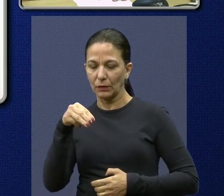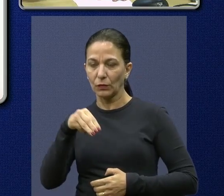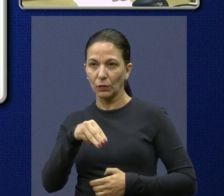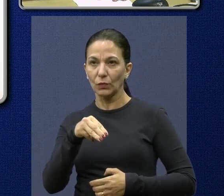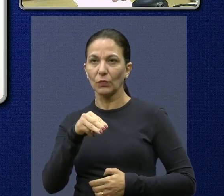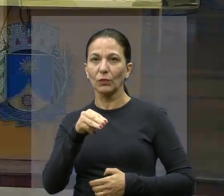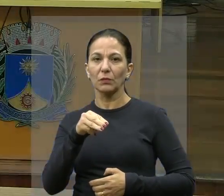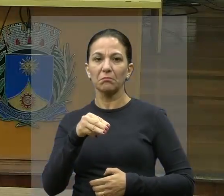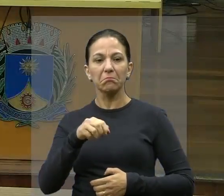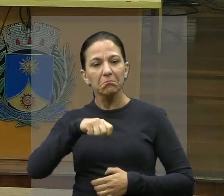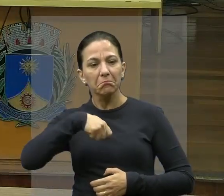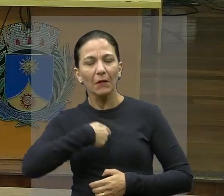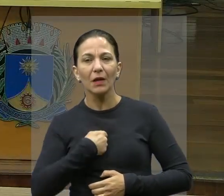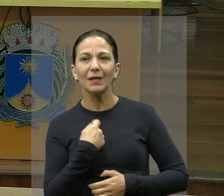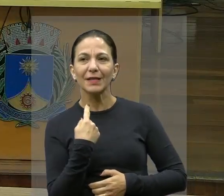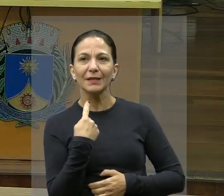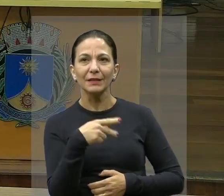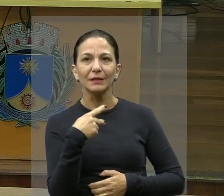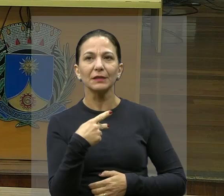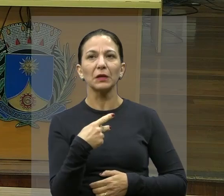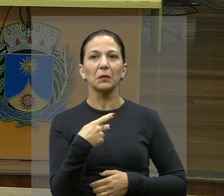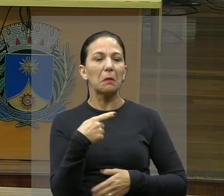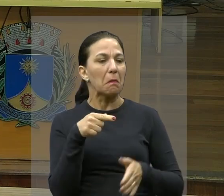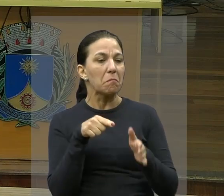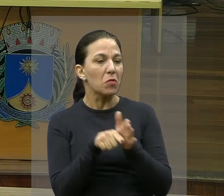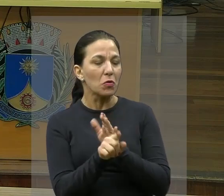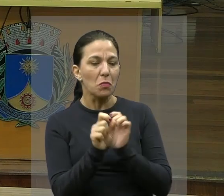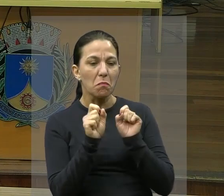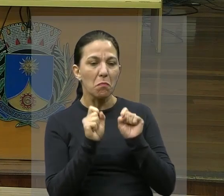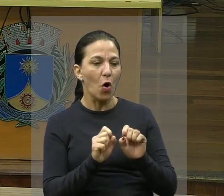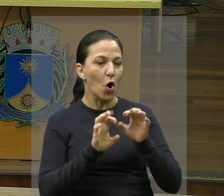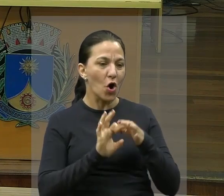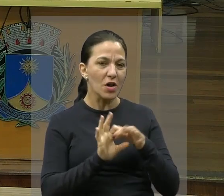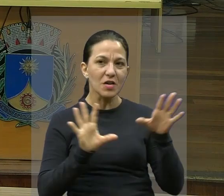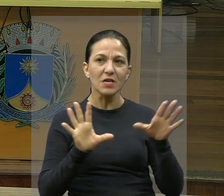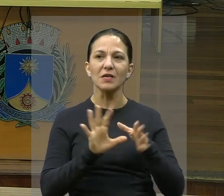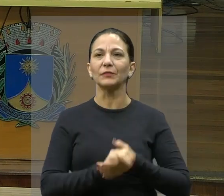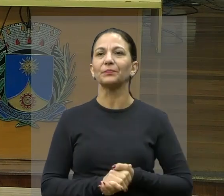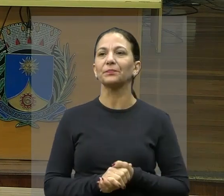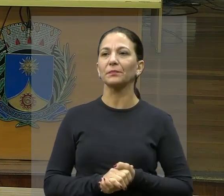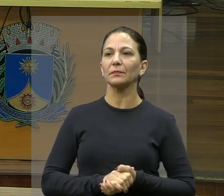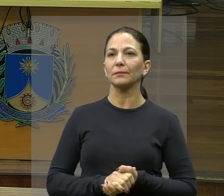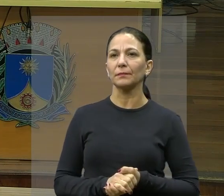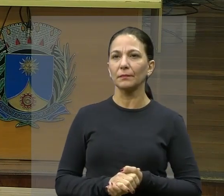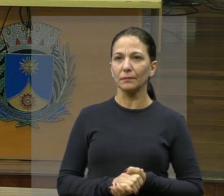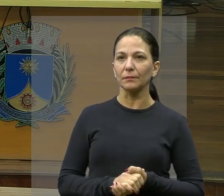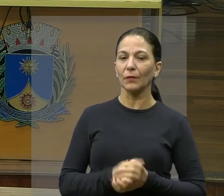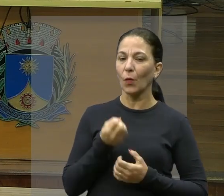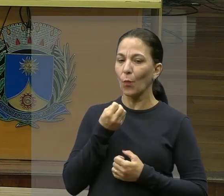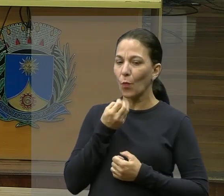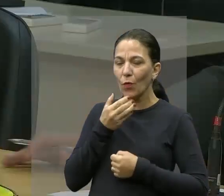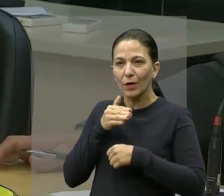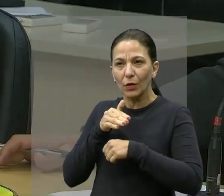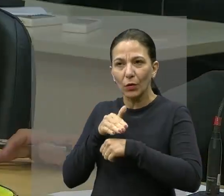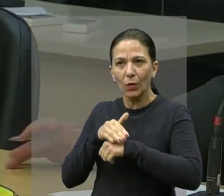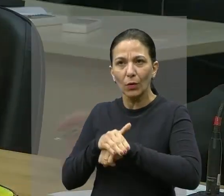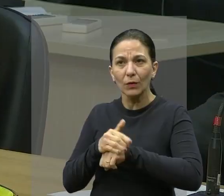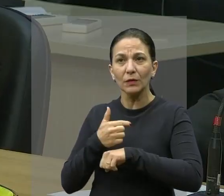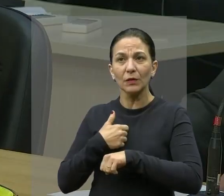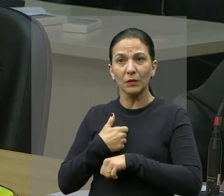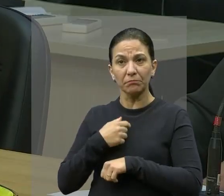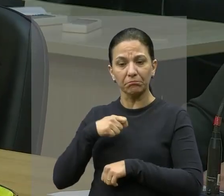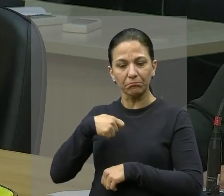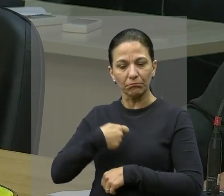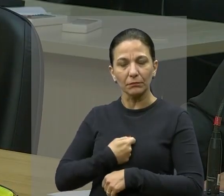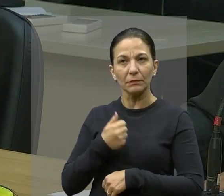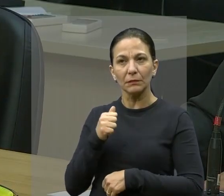se apresenta e acho que já pode também fazer a pergunta ou a tua colocação. Boa noite, sou o